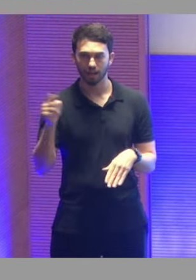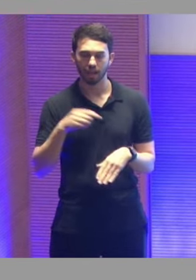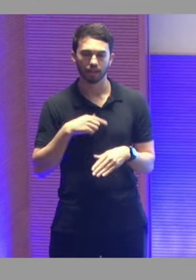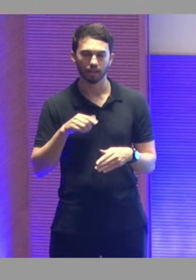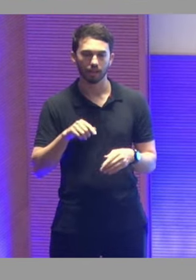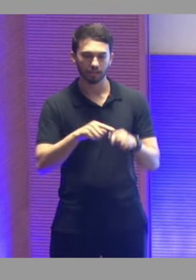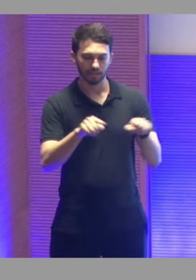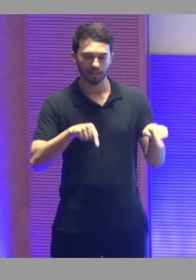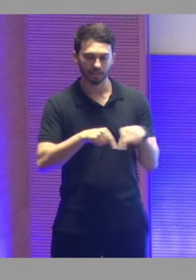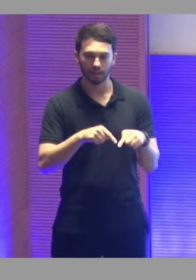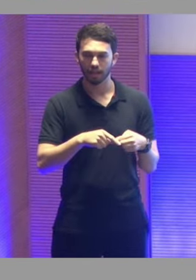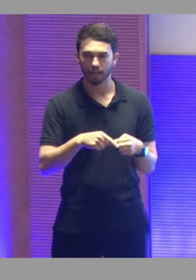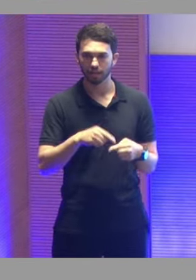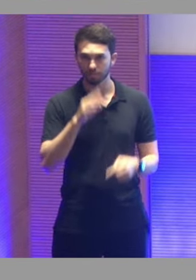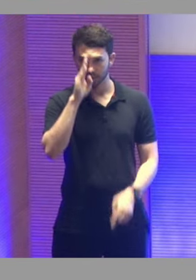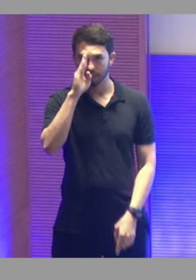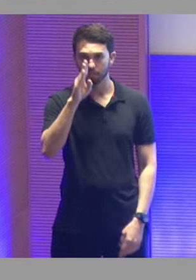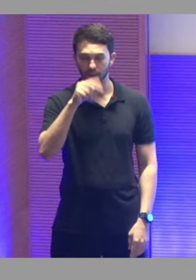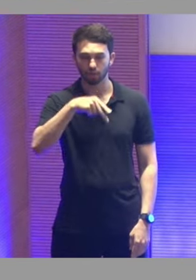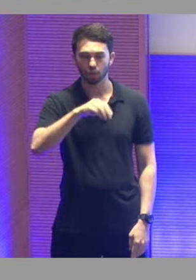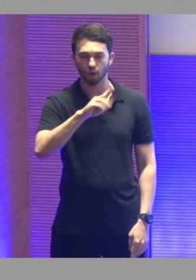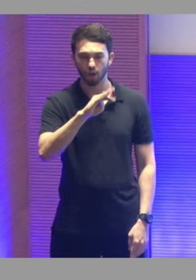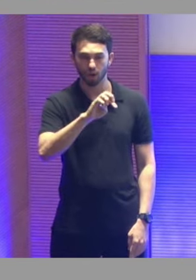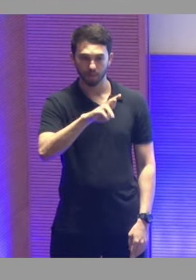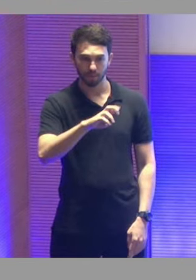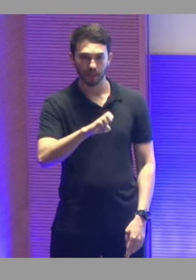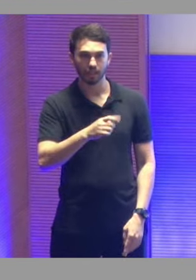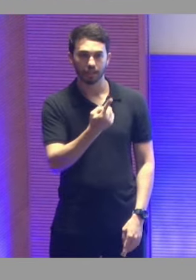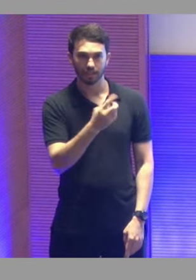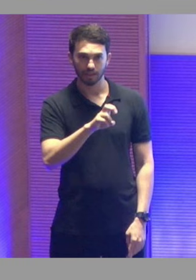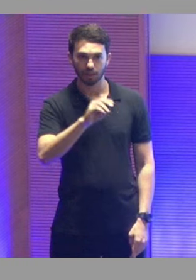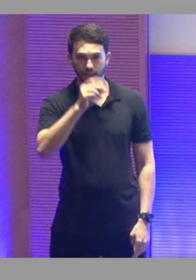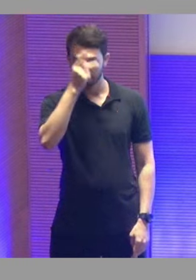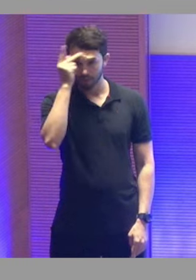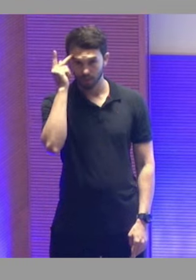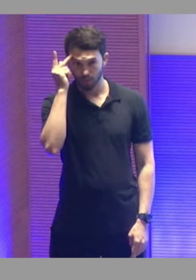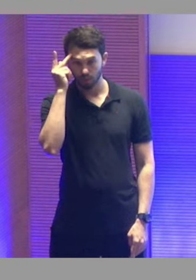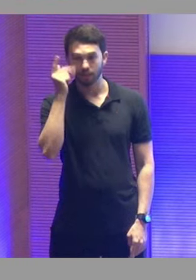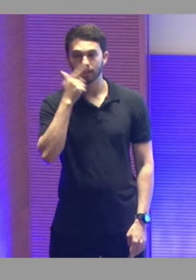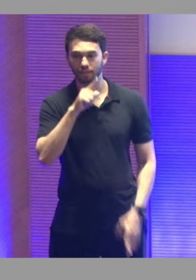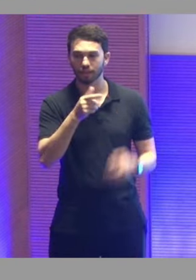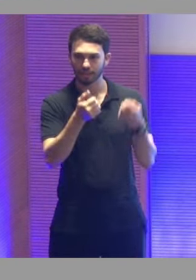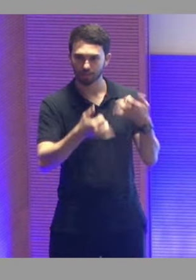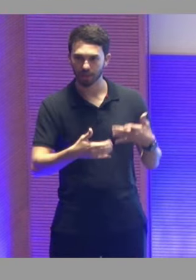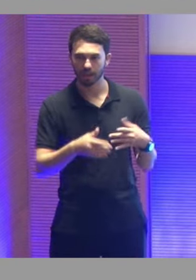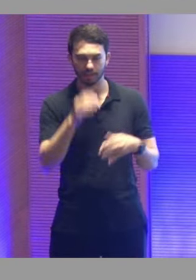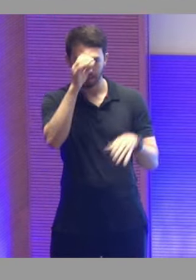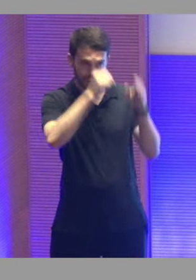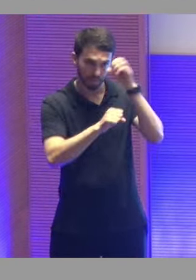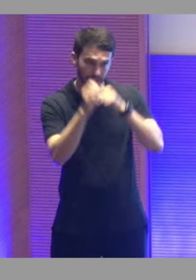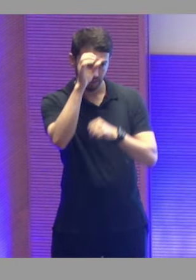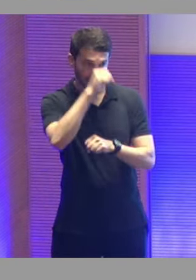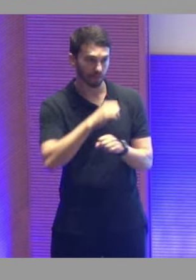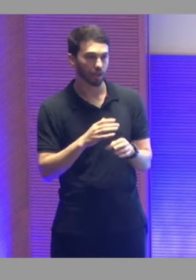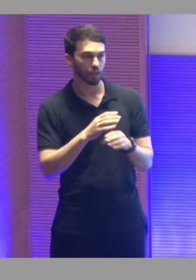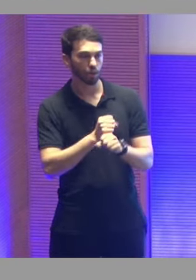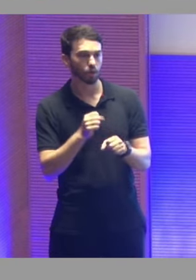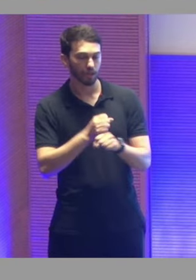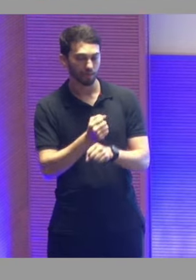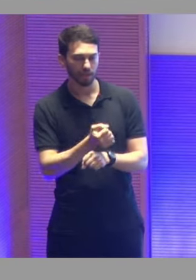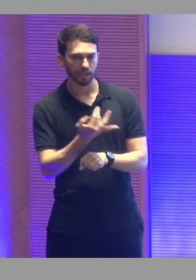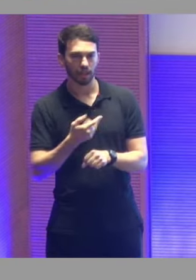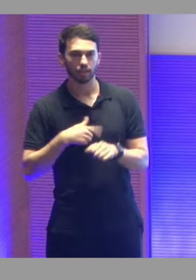comporta 150 pessoas e vai ter ali as apresentações sobre aprendizados na contabilização e